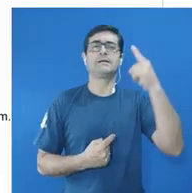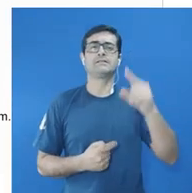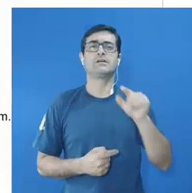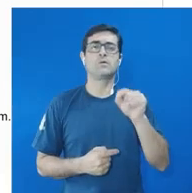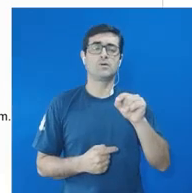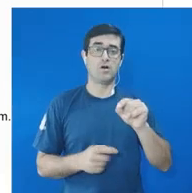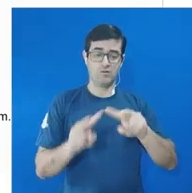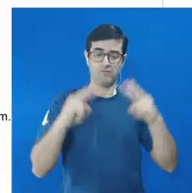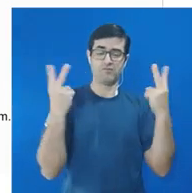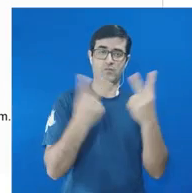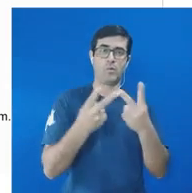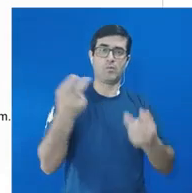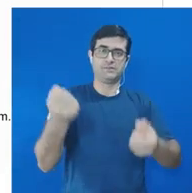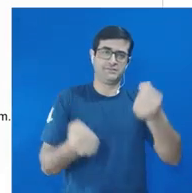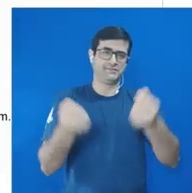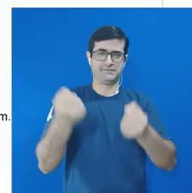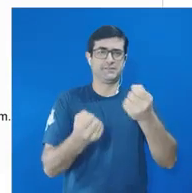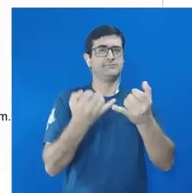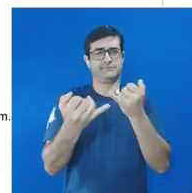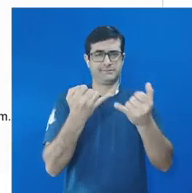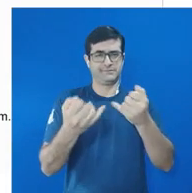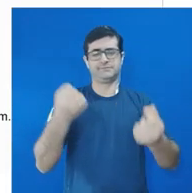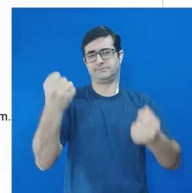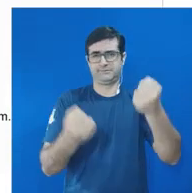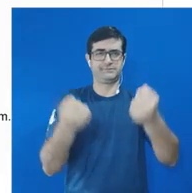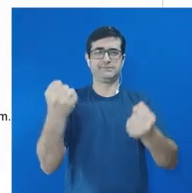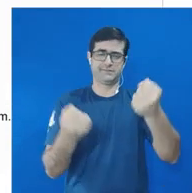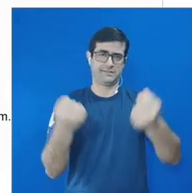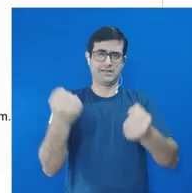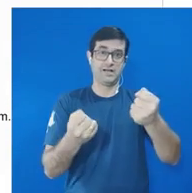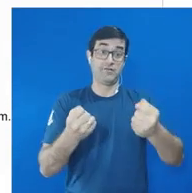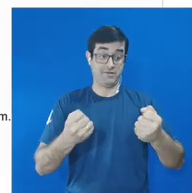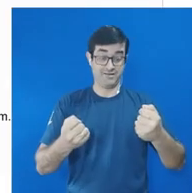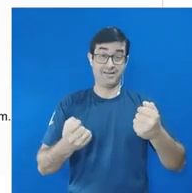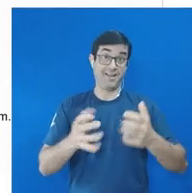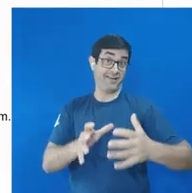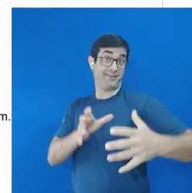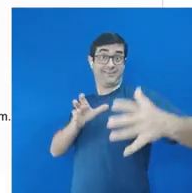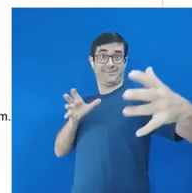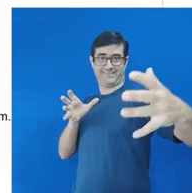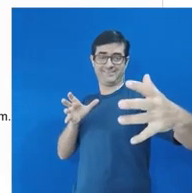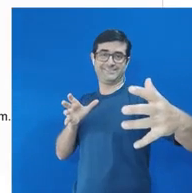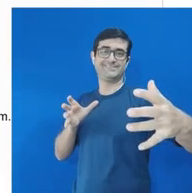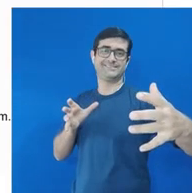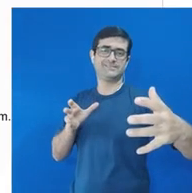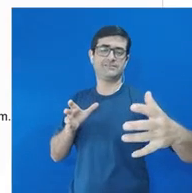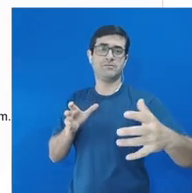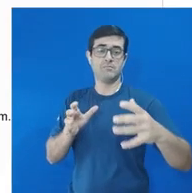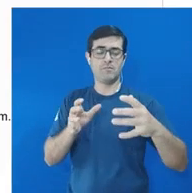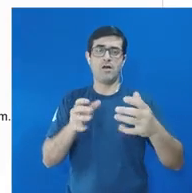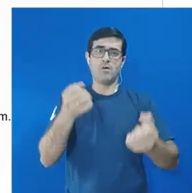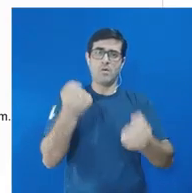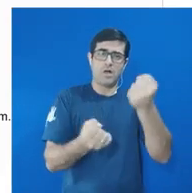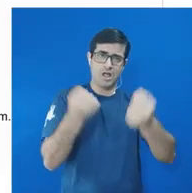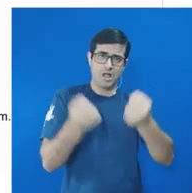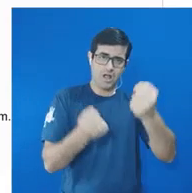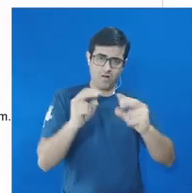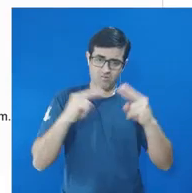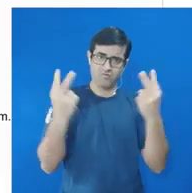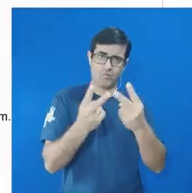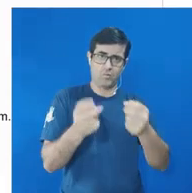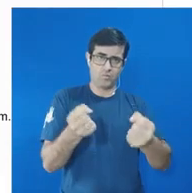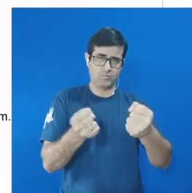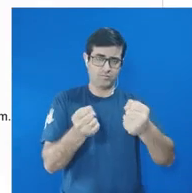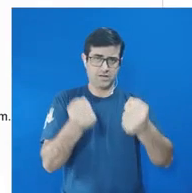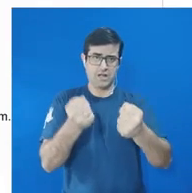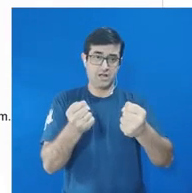carro, ele é muito grande comparado com a gente. Mas se eu comparar o volume de um carro dentro de um estádio de futebol,